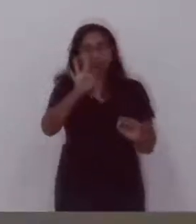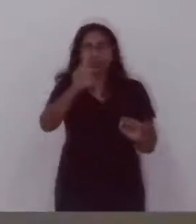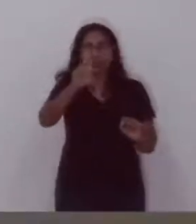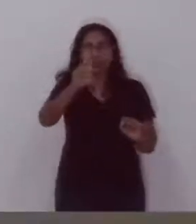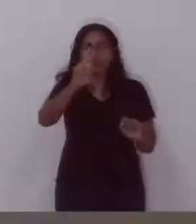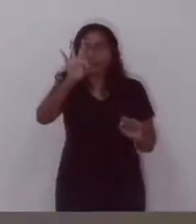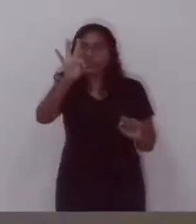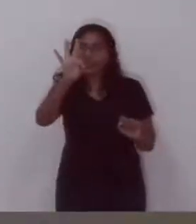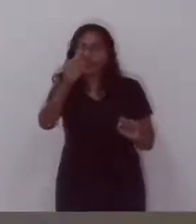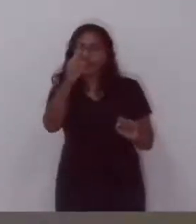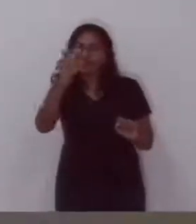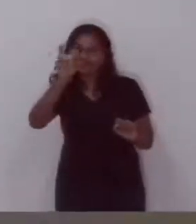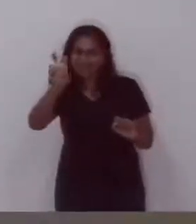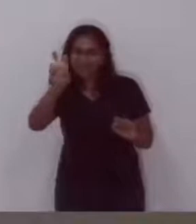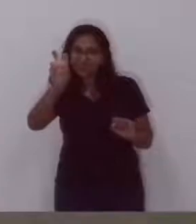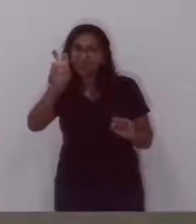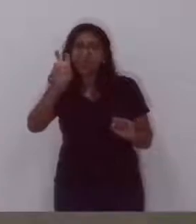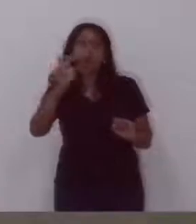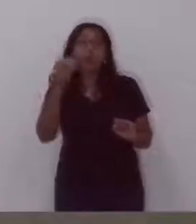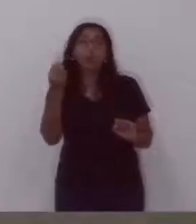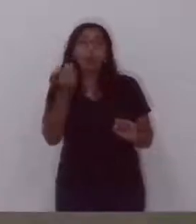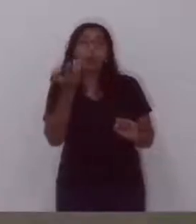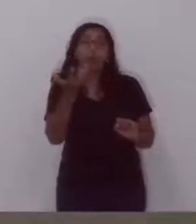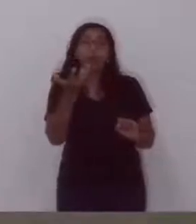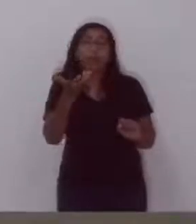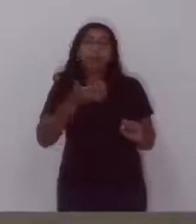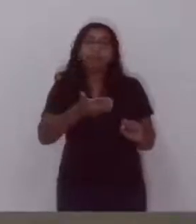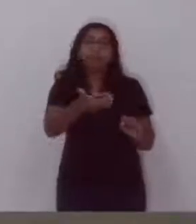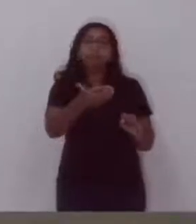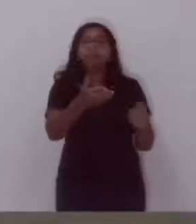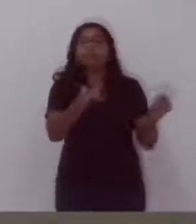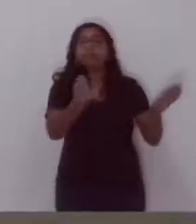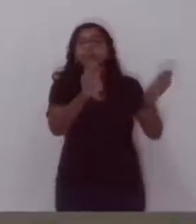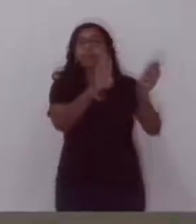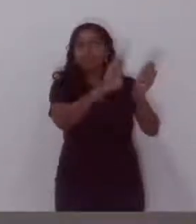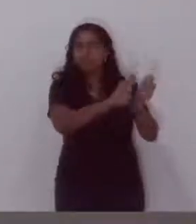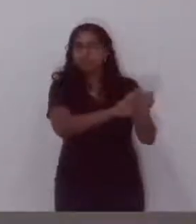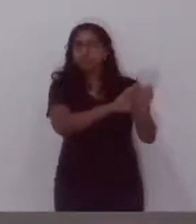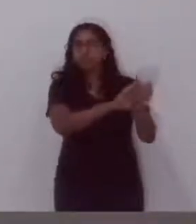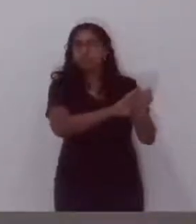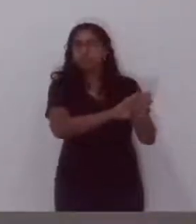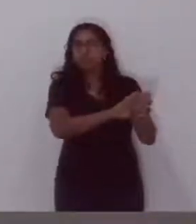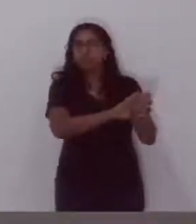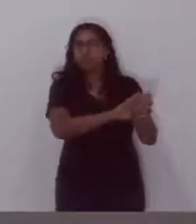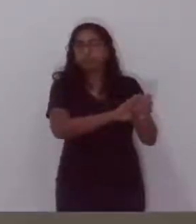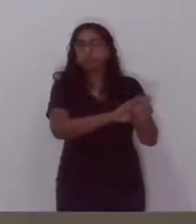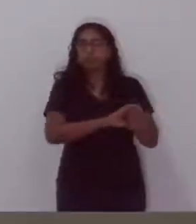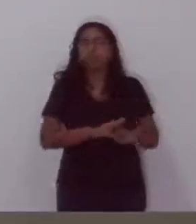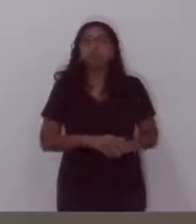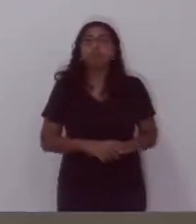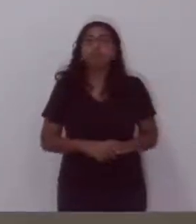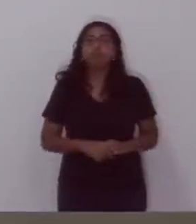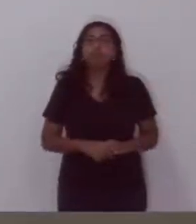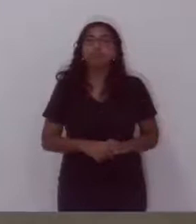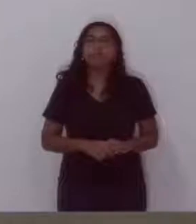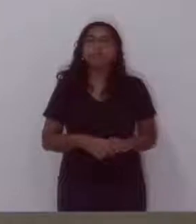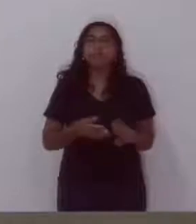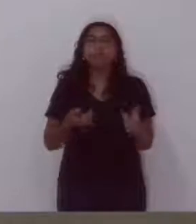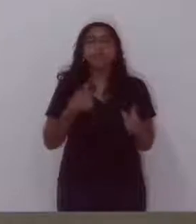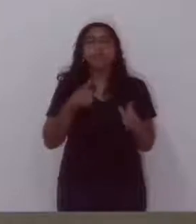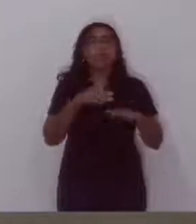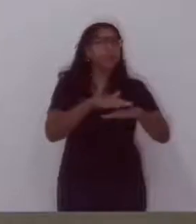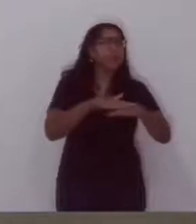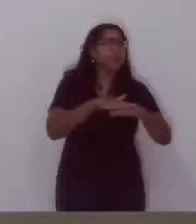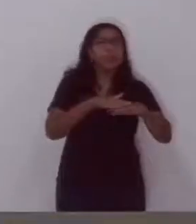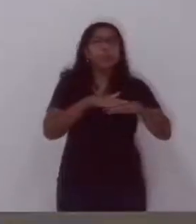que envolve a nossa região, está querendo fechar a vara itinerante aqui na cidade de Vinhedo. E conversando com alguns